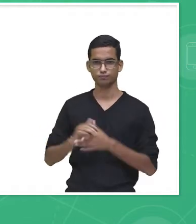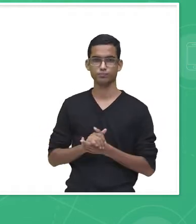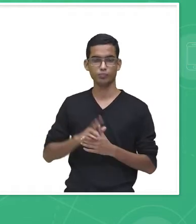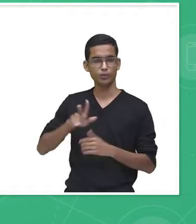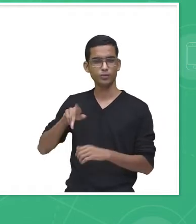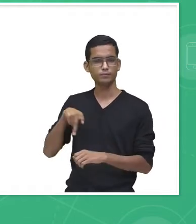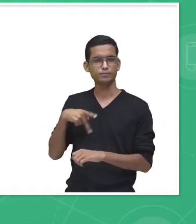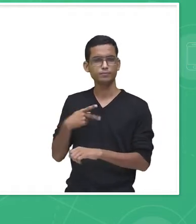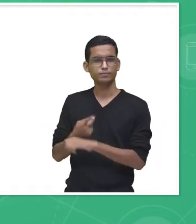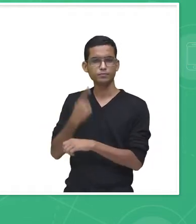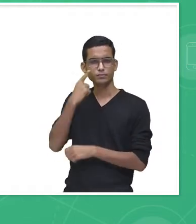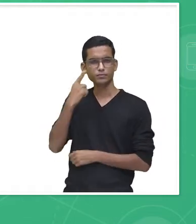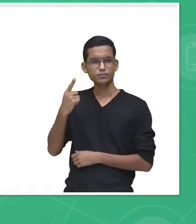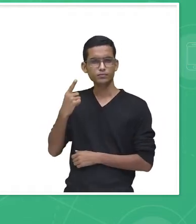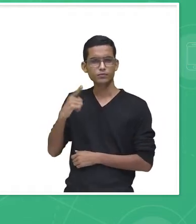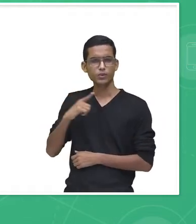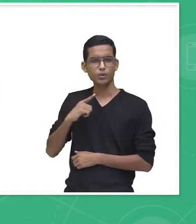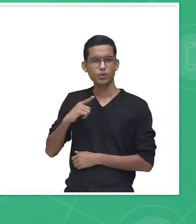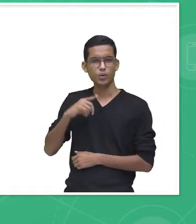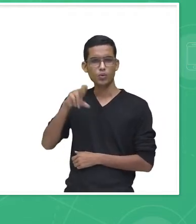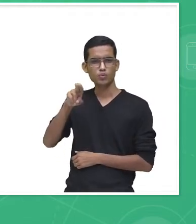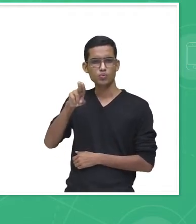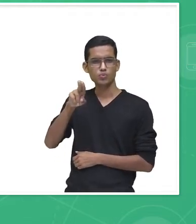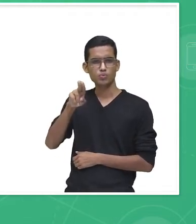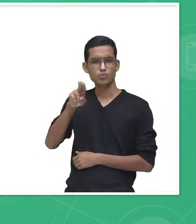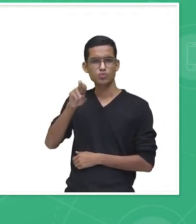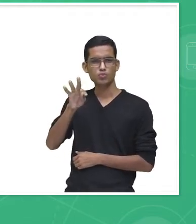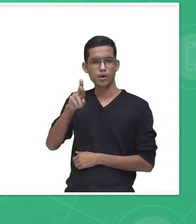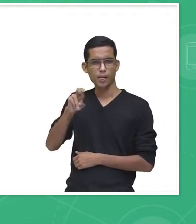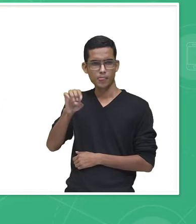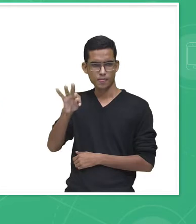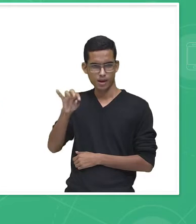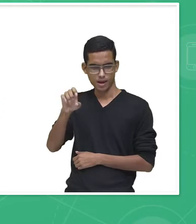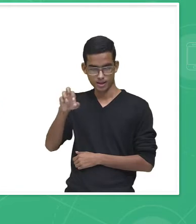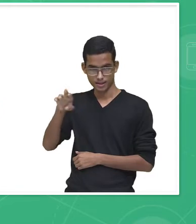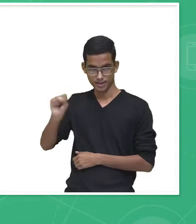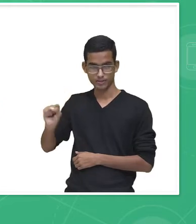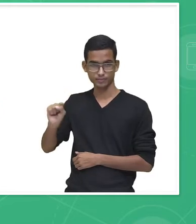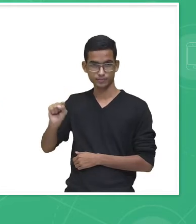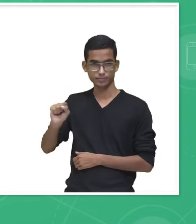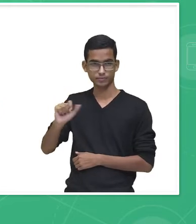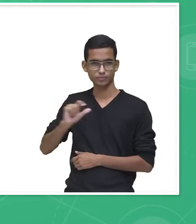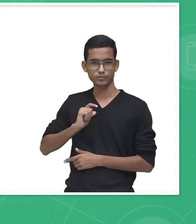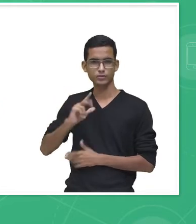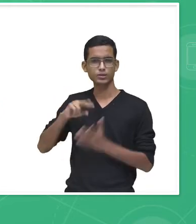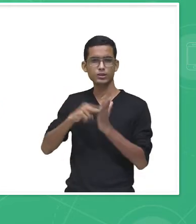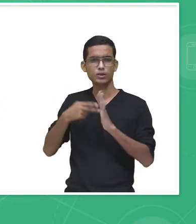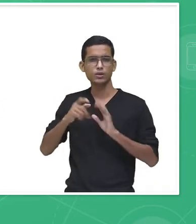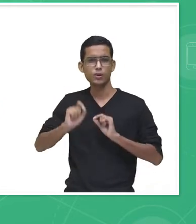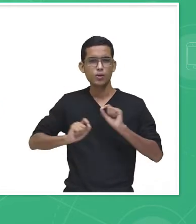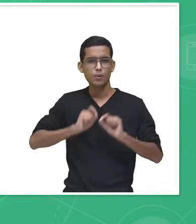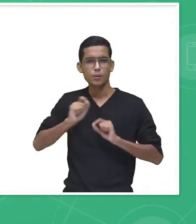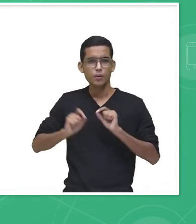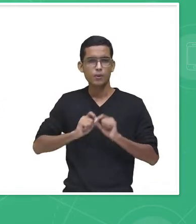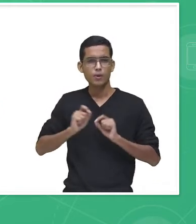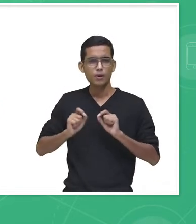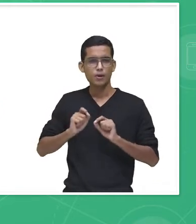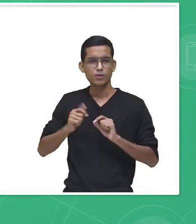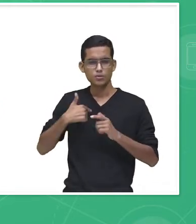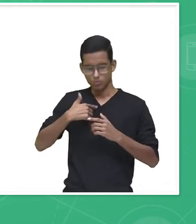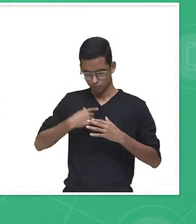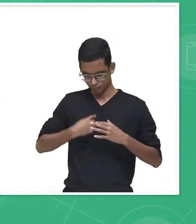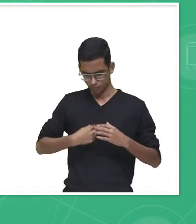sistema urinário são os ureteres os ureteres eles são esses canais em aqui aparecem